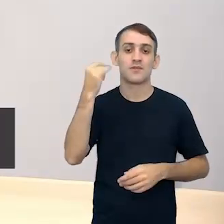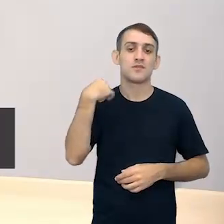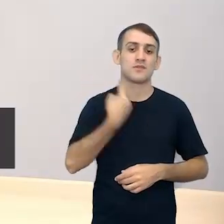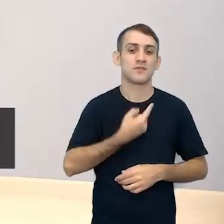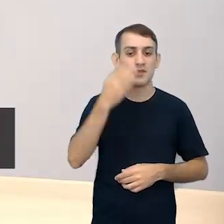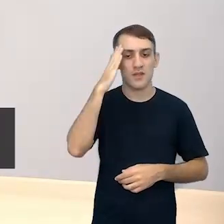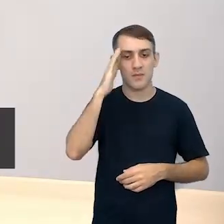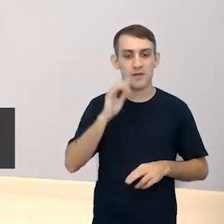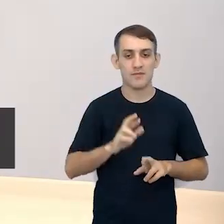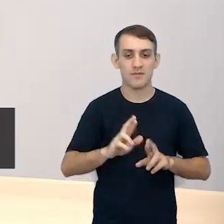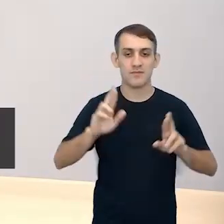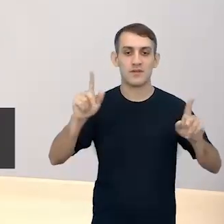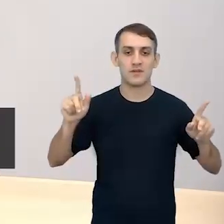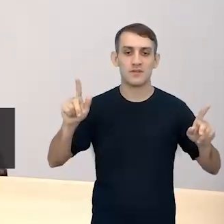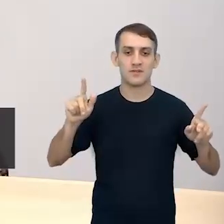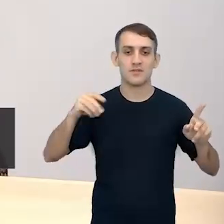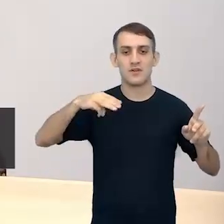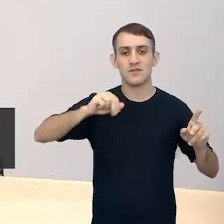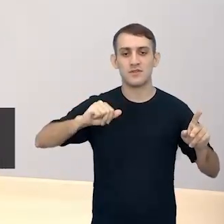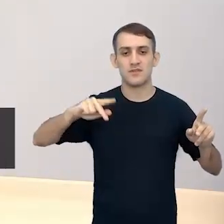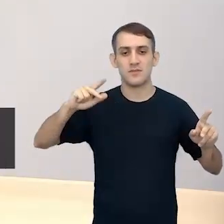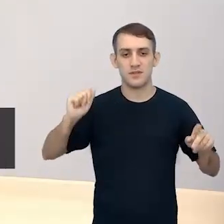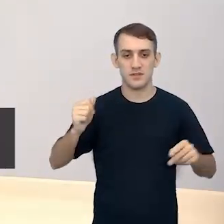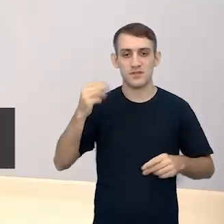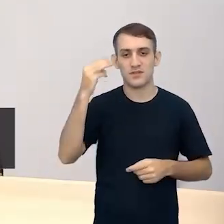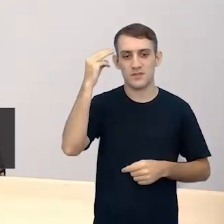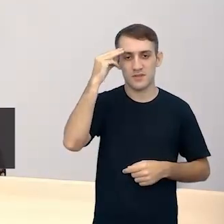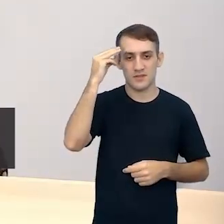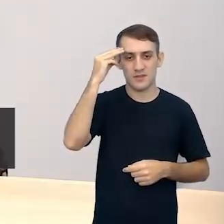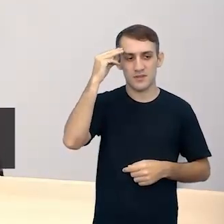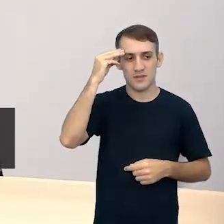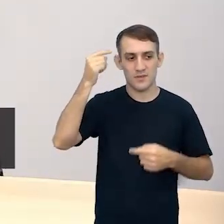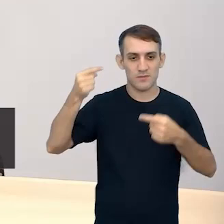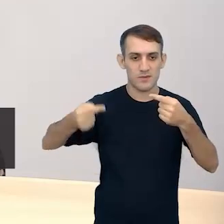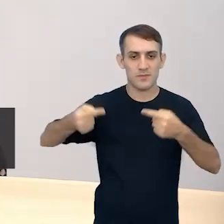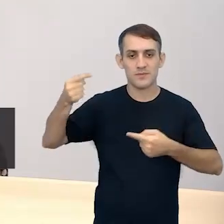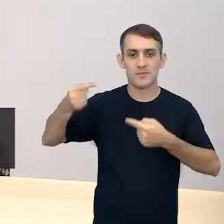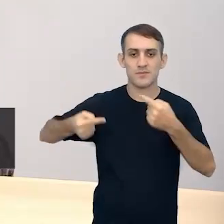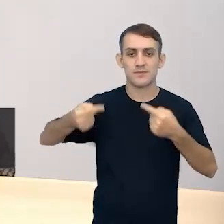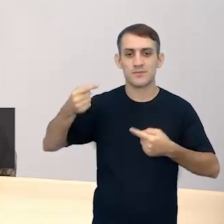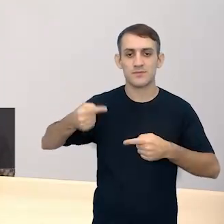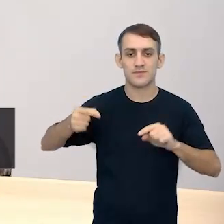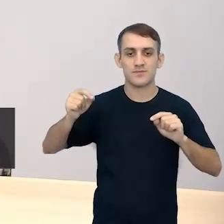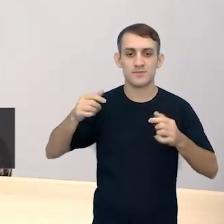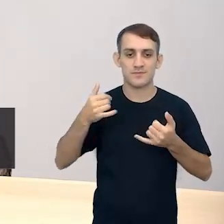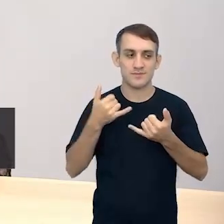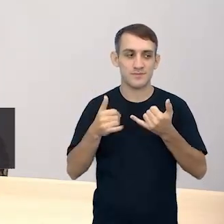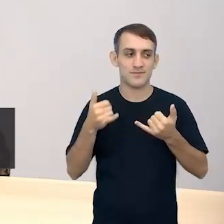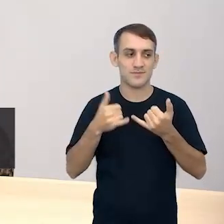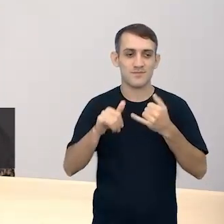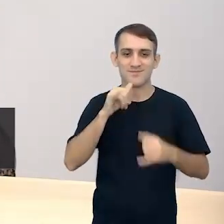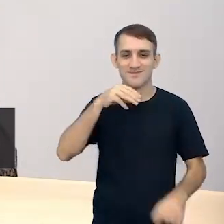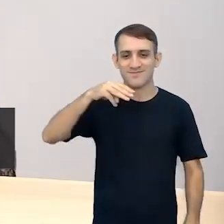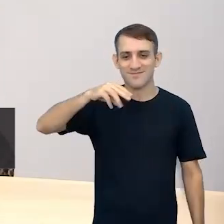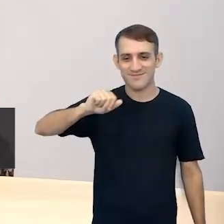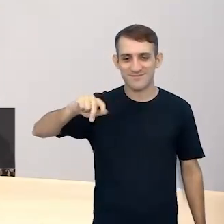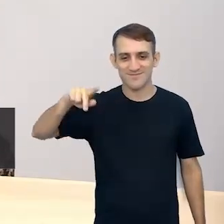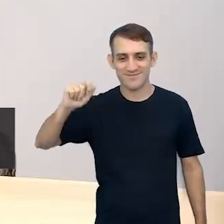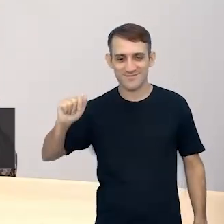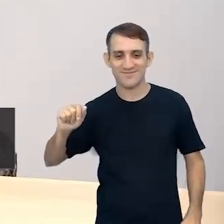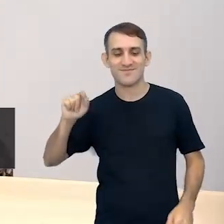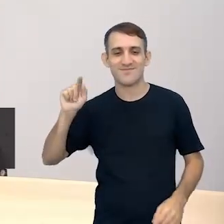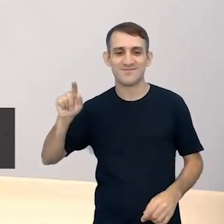outro. E o mapa mental é a discussão muito grande que às vezes aparece como mapa de resumos,